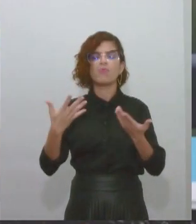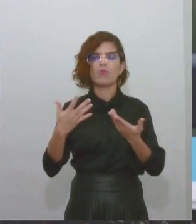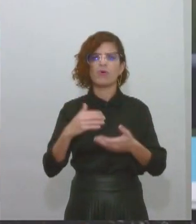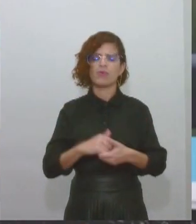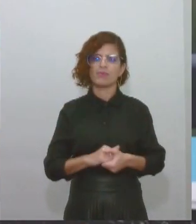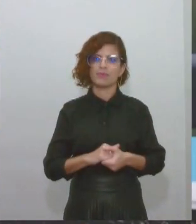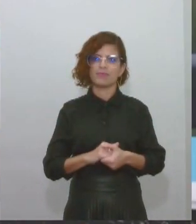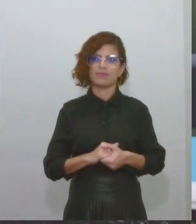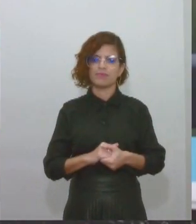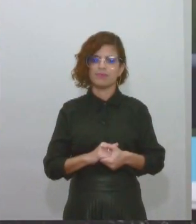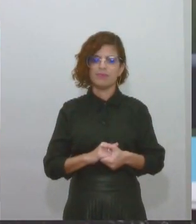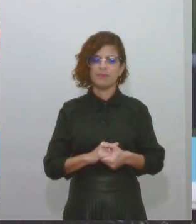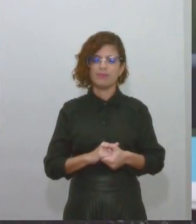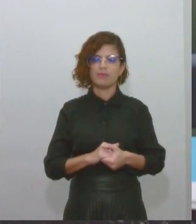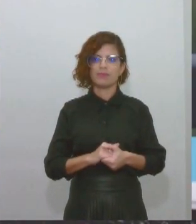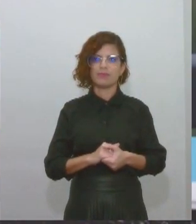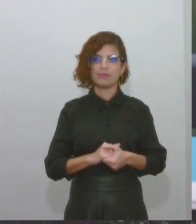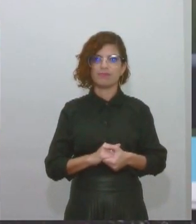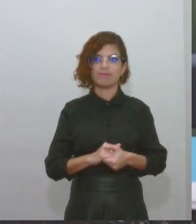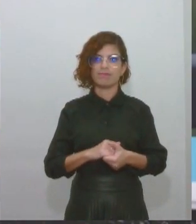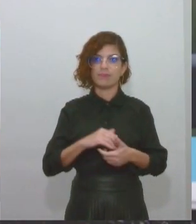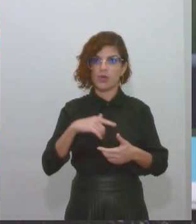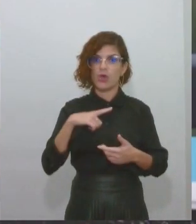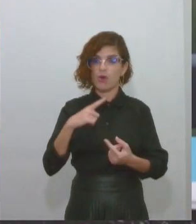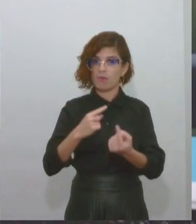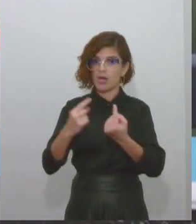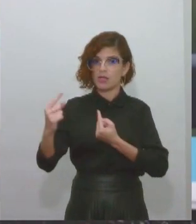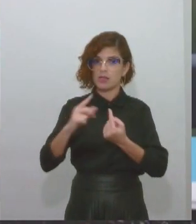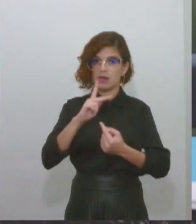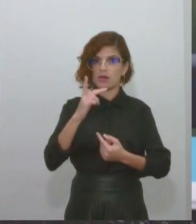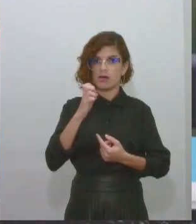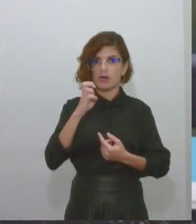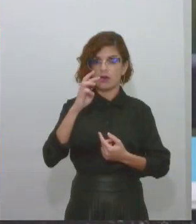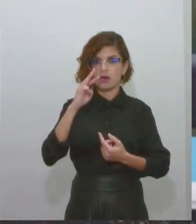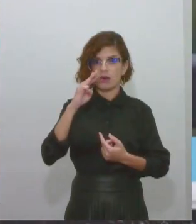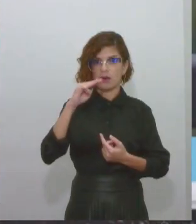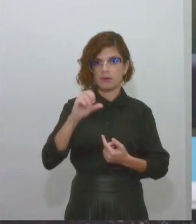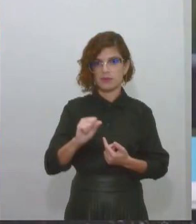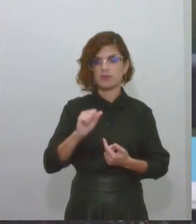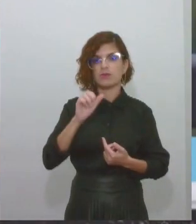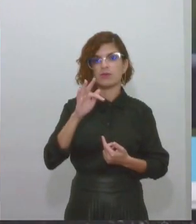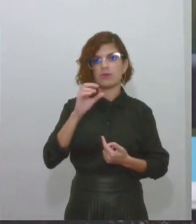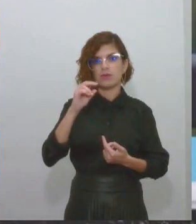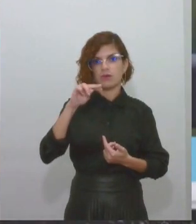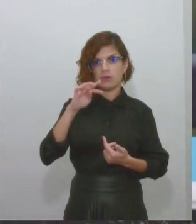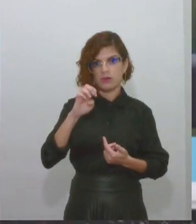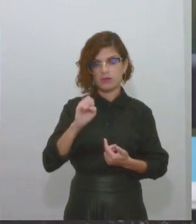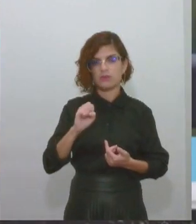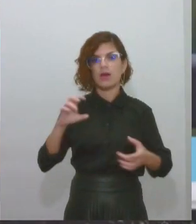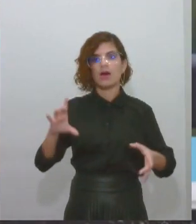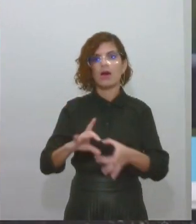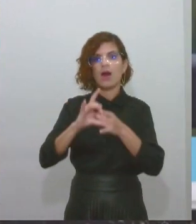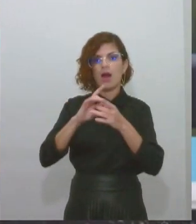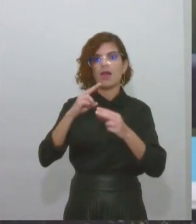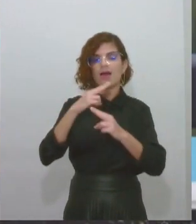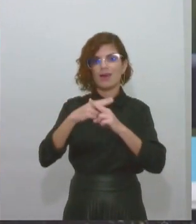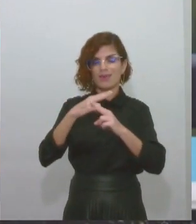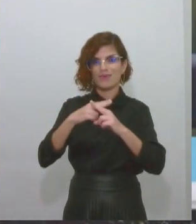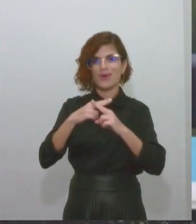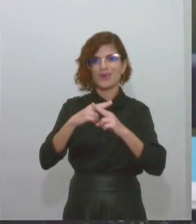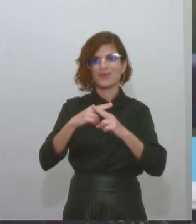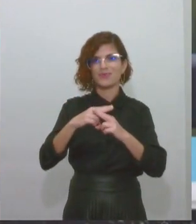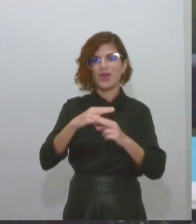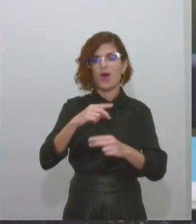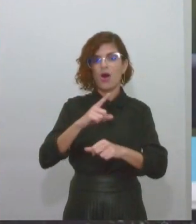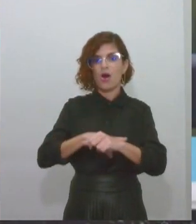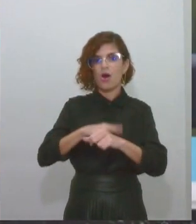né, na Avenida Hermes Fontes, no 2120, anexo à Caixa Econômica Federal. A gente funciona de 7 horas da manhã até